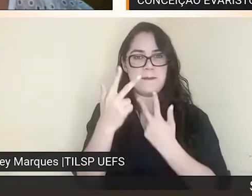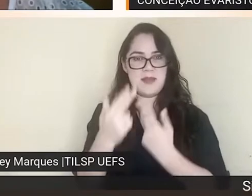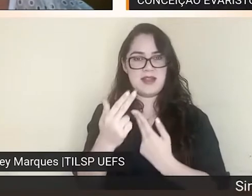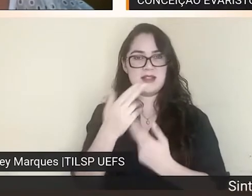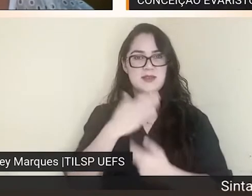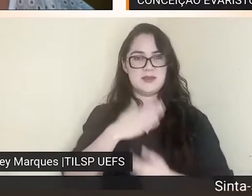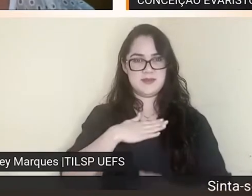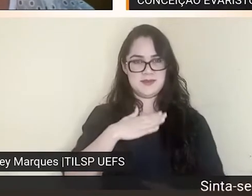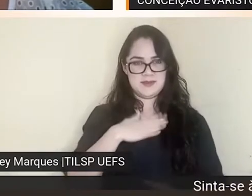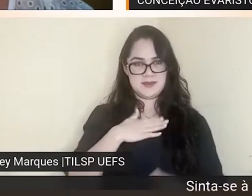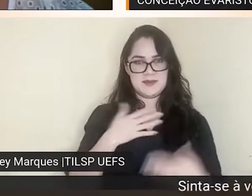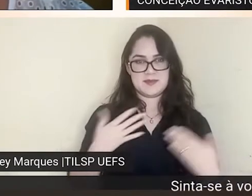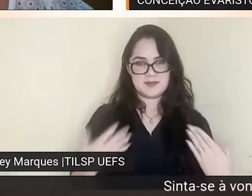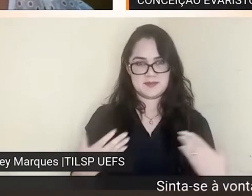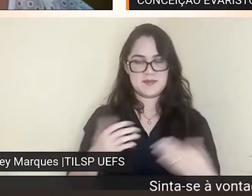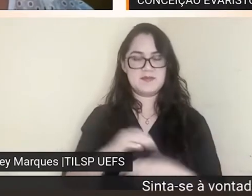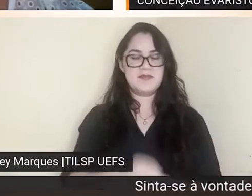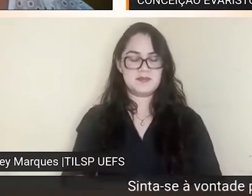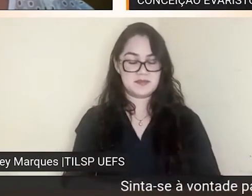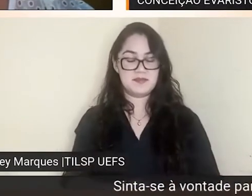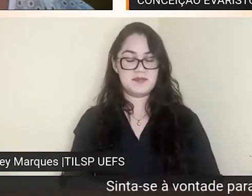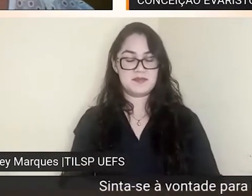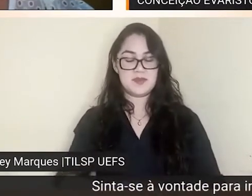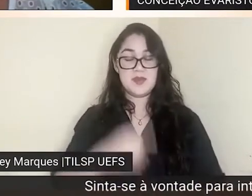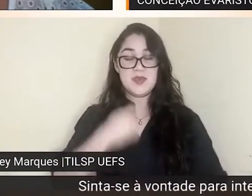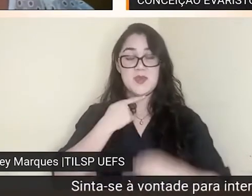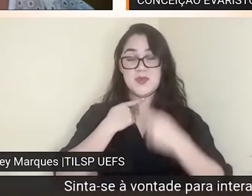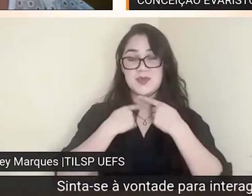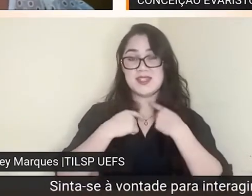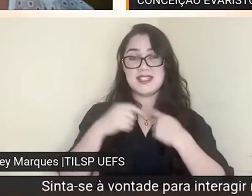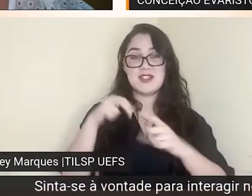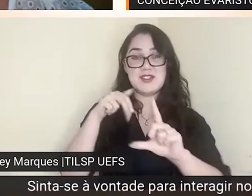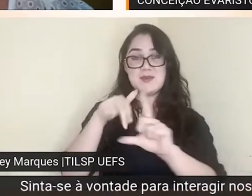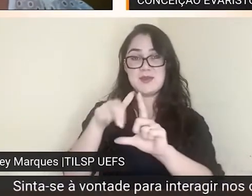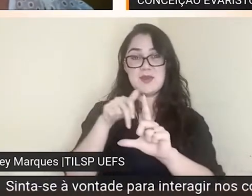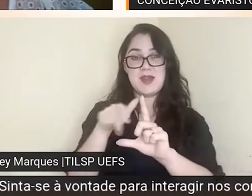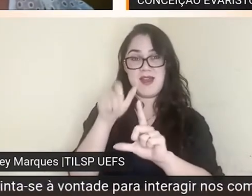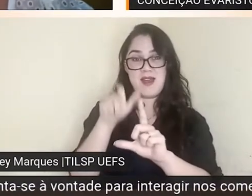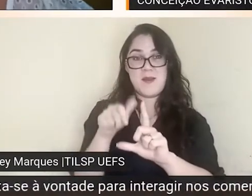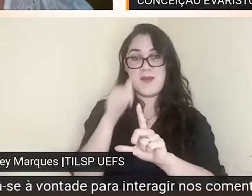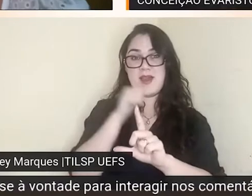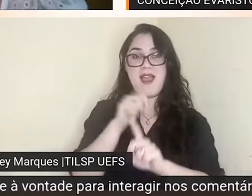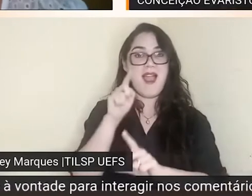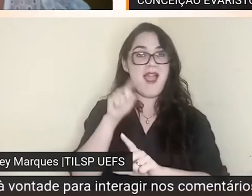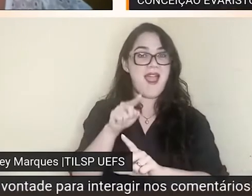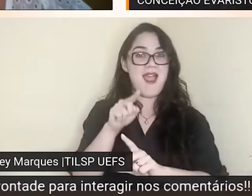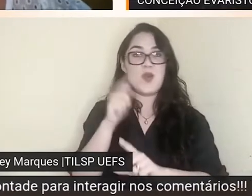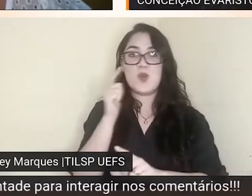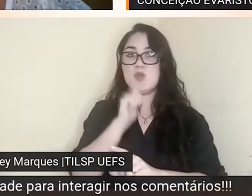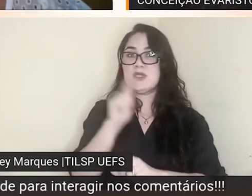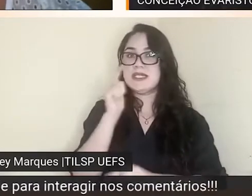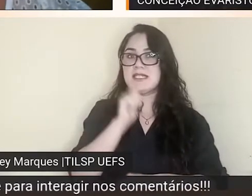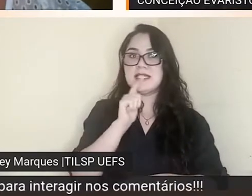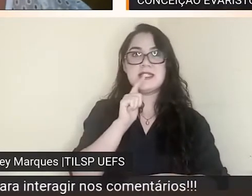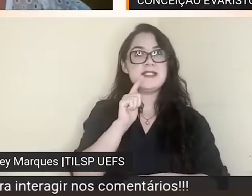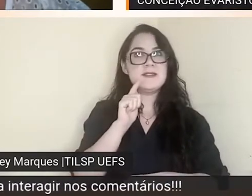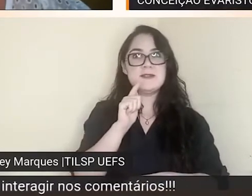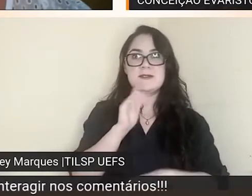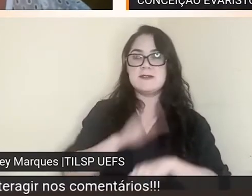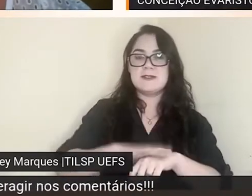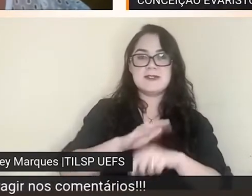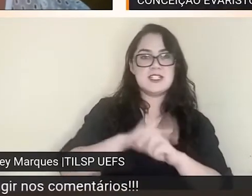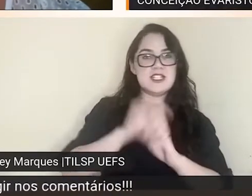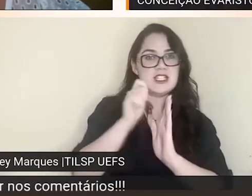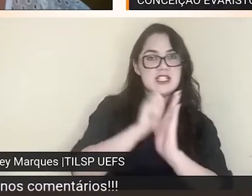Nova, inclusive, o desejo de Maria Nova é se tornar escritora para escrever a história do seu povo. Então,